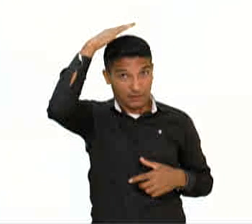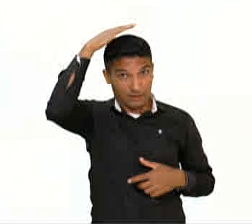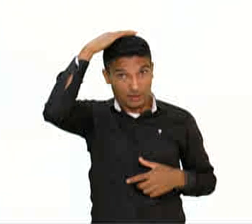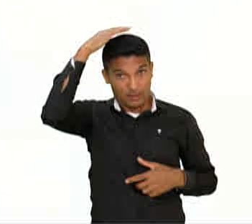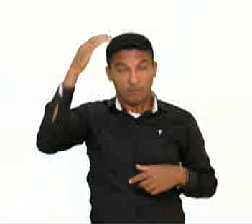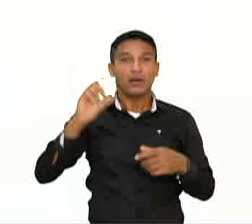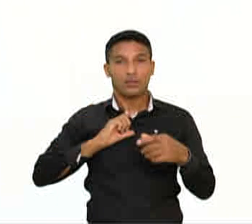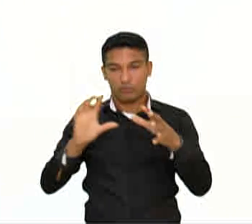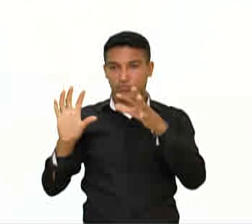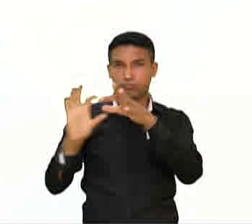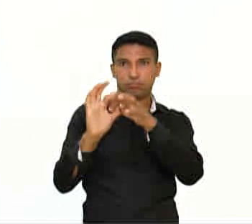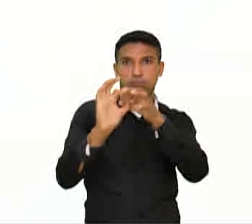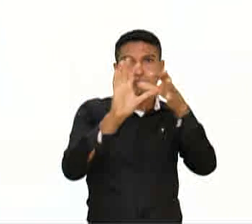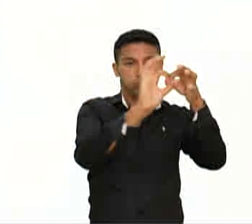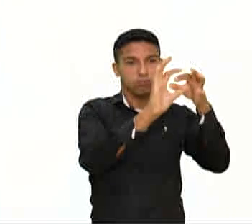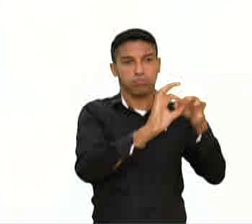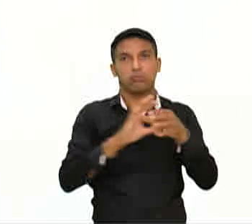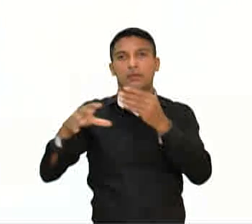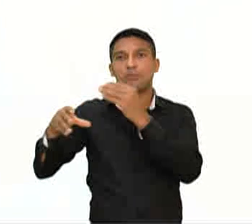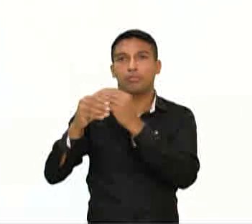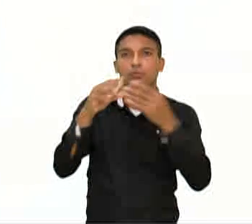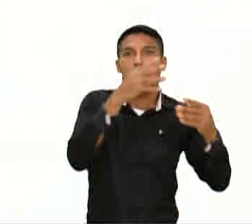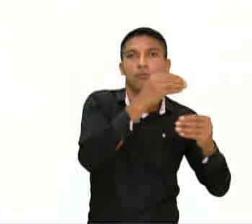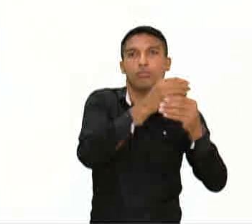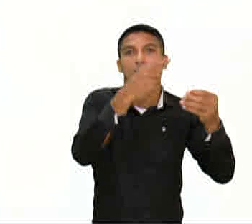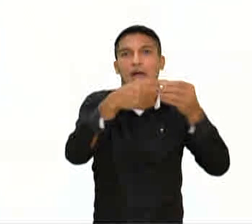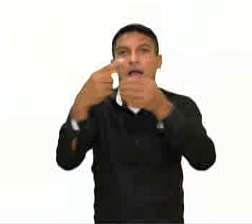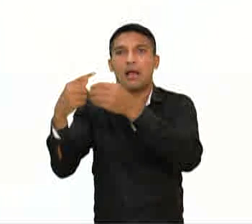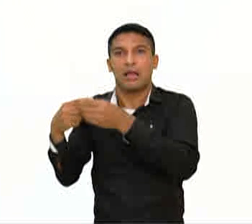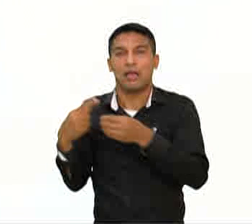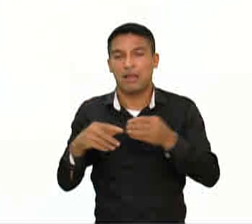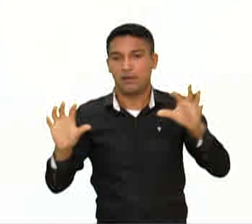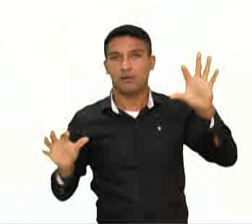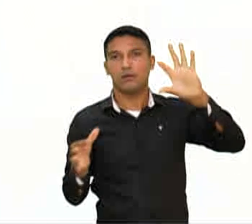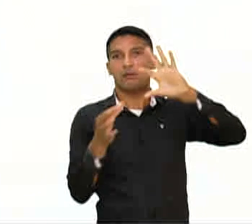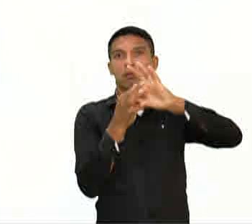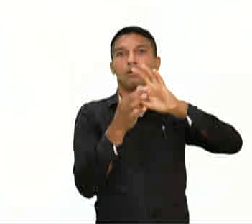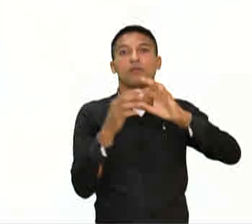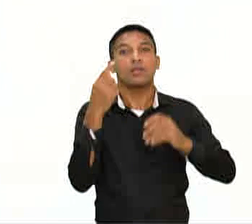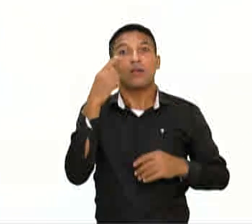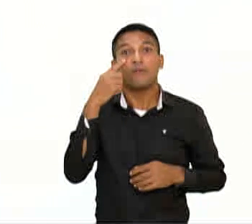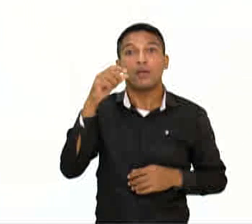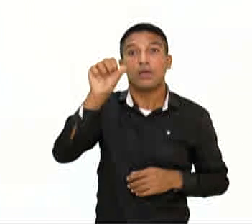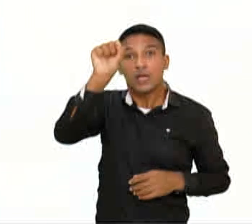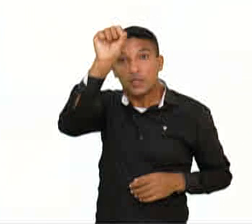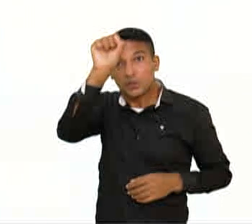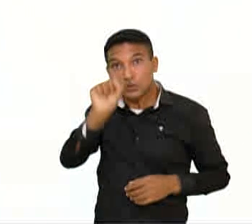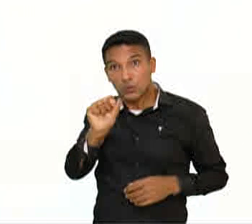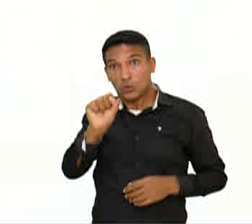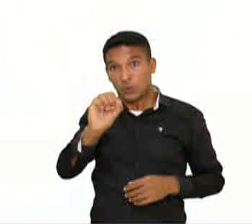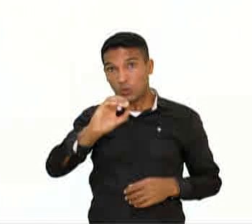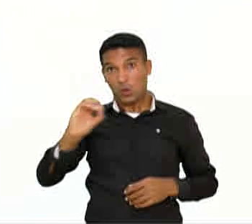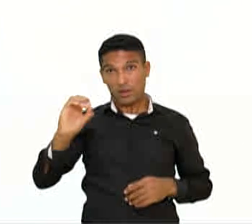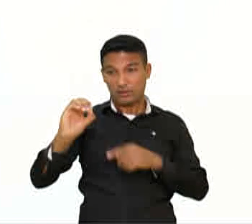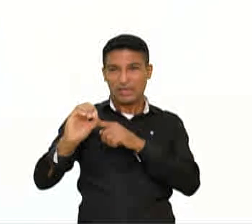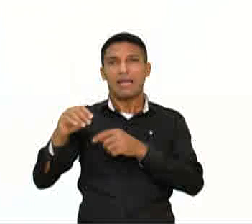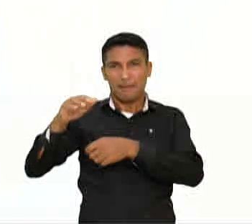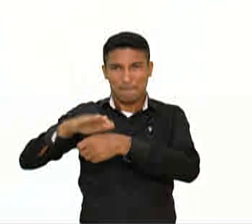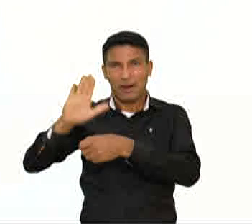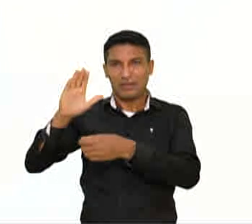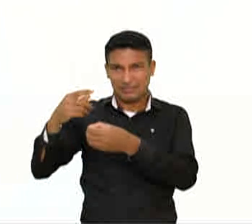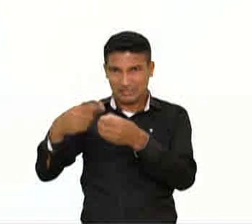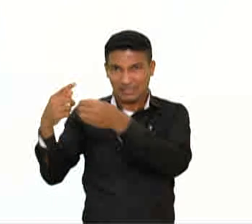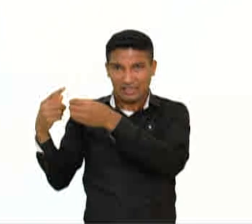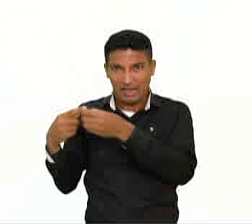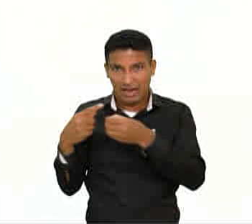que se completam ou que se opõem. Letra A. Os municípios da mesorregião sudoeste são os mais urbanizados do estado do Paraná, tendo